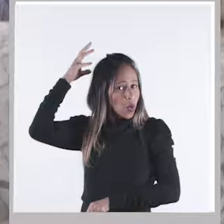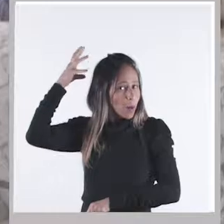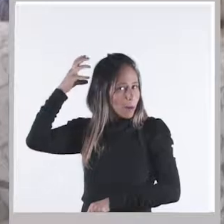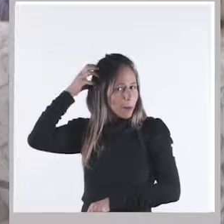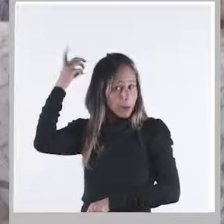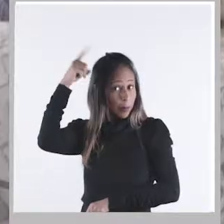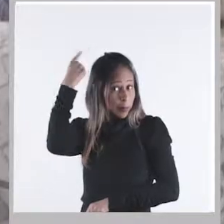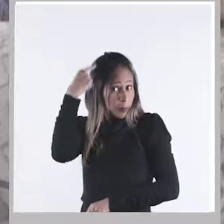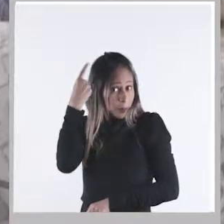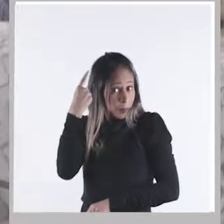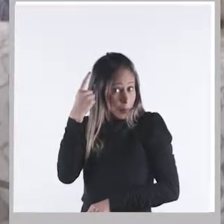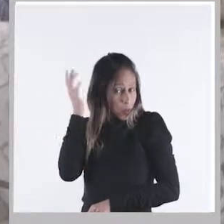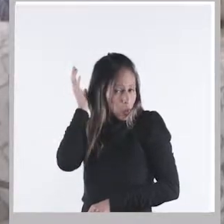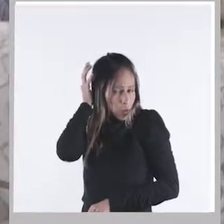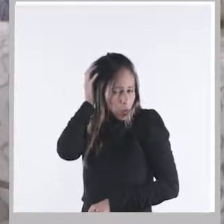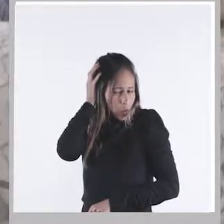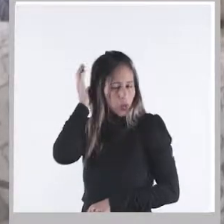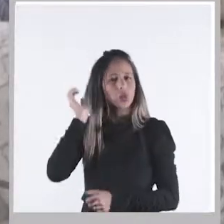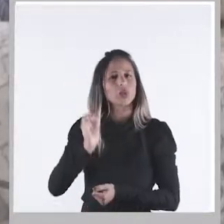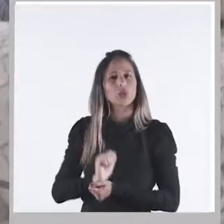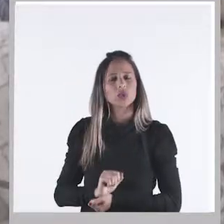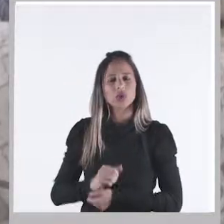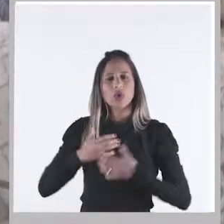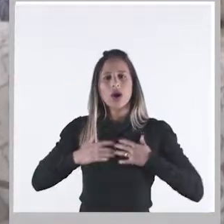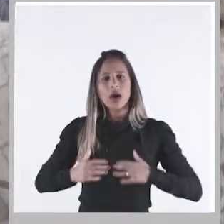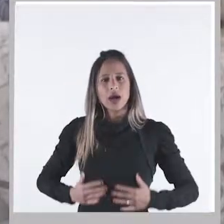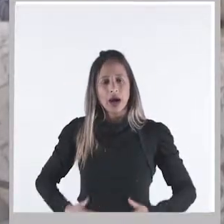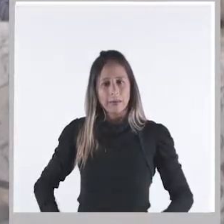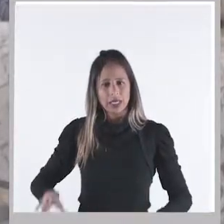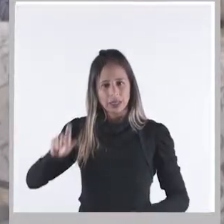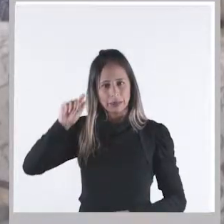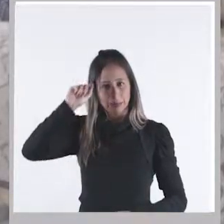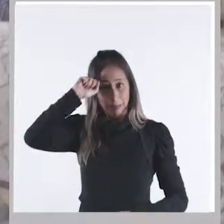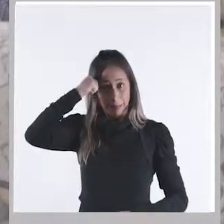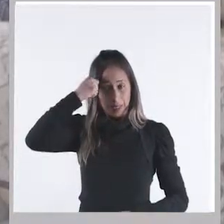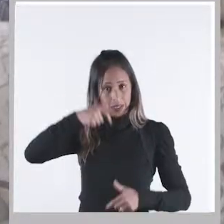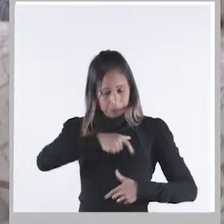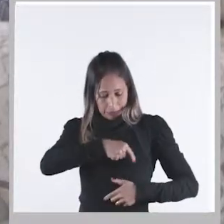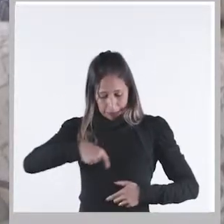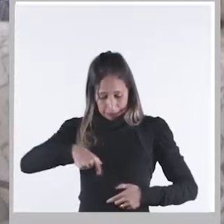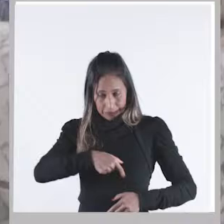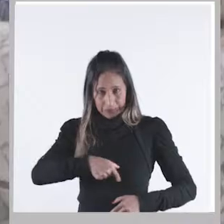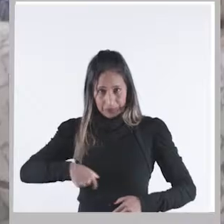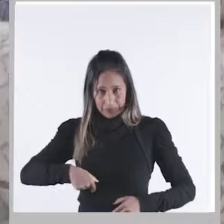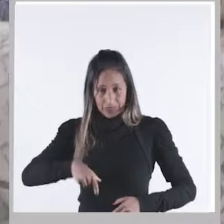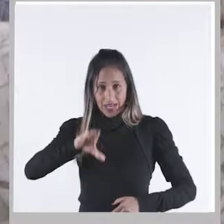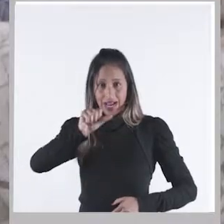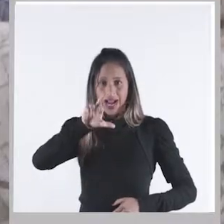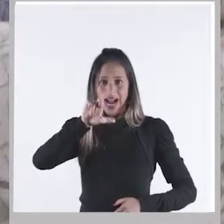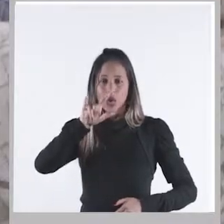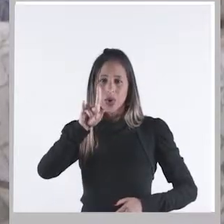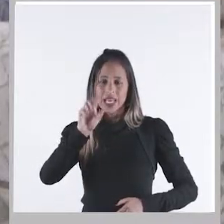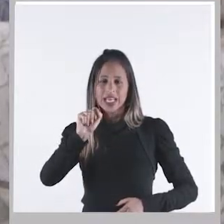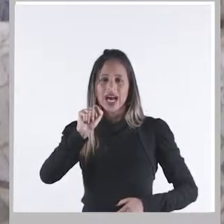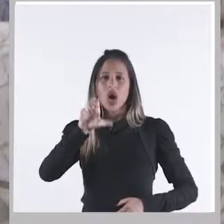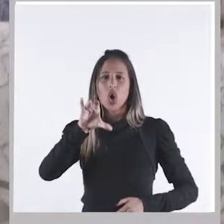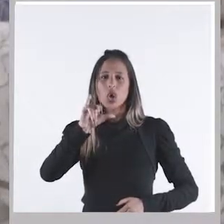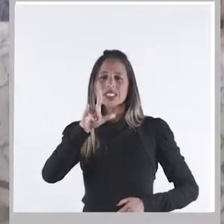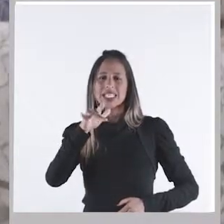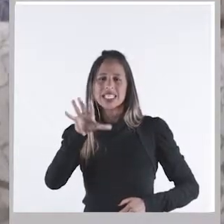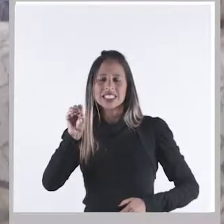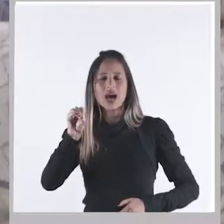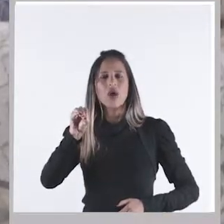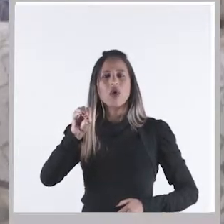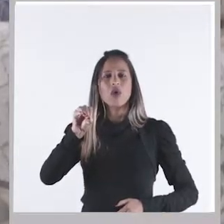cabelos encaracolados estão curtos, estou vestindo uma camiseta preta, com os dizeres Carolina, Conceição,